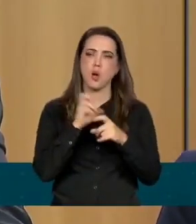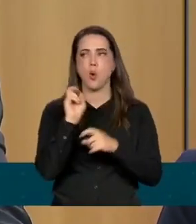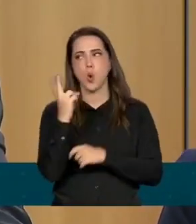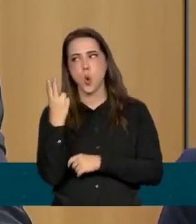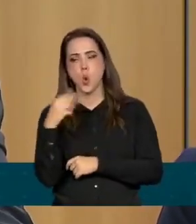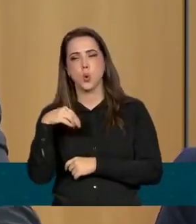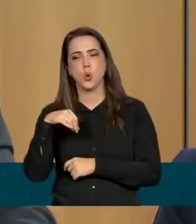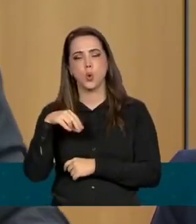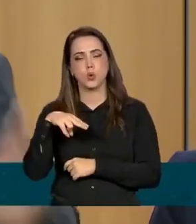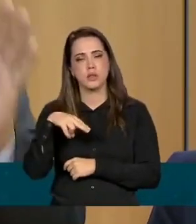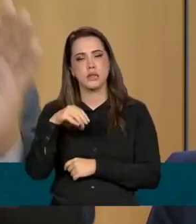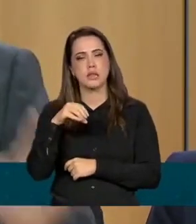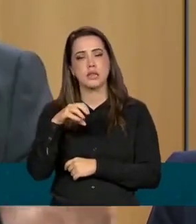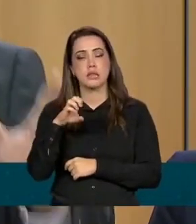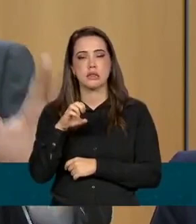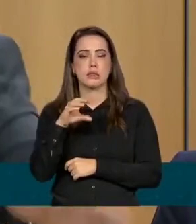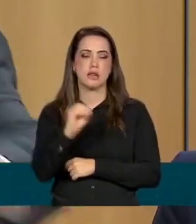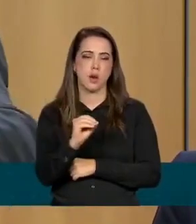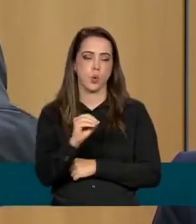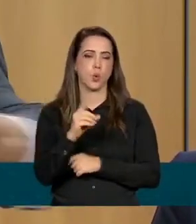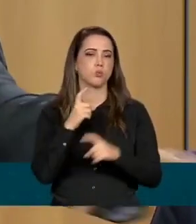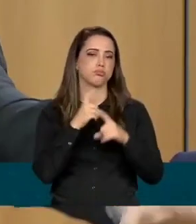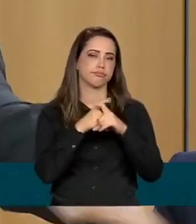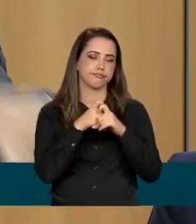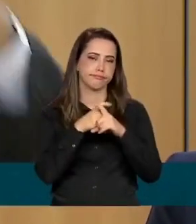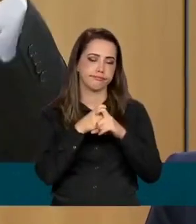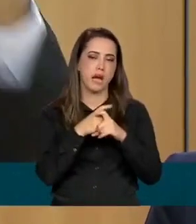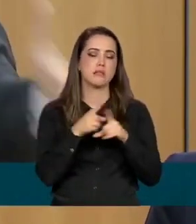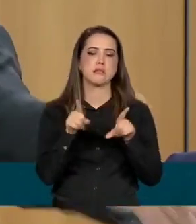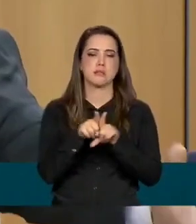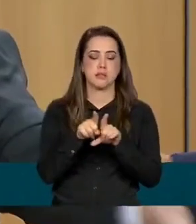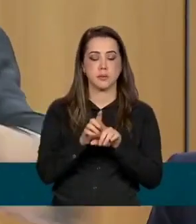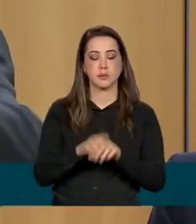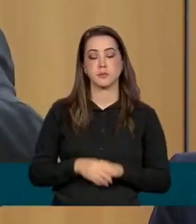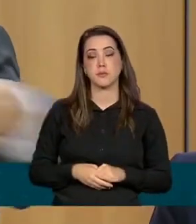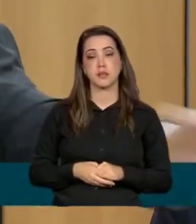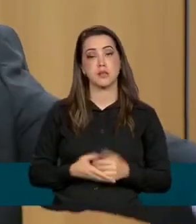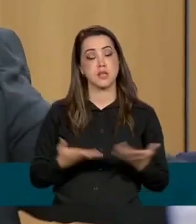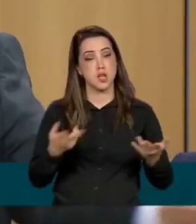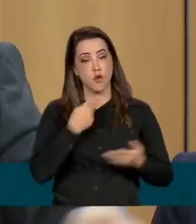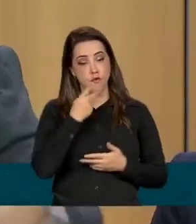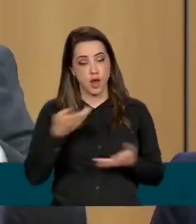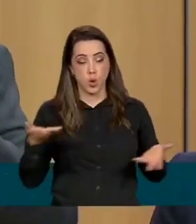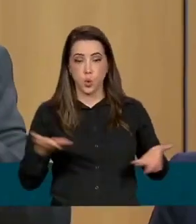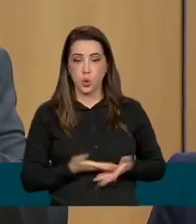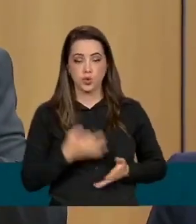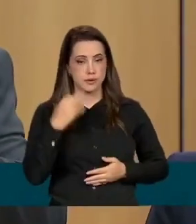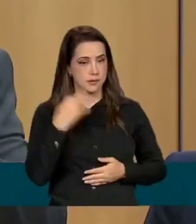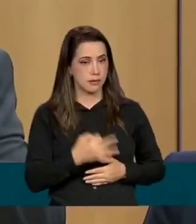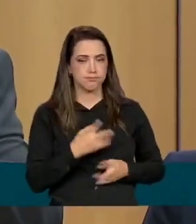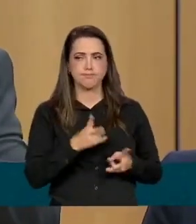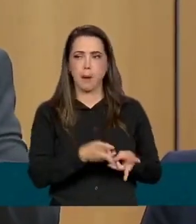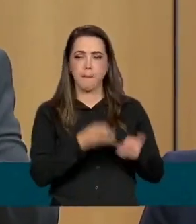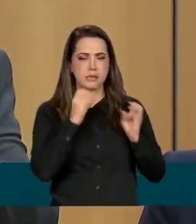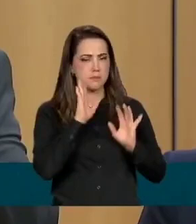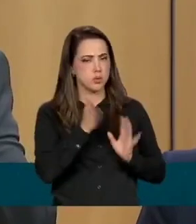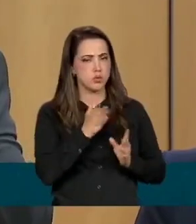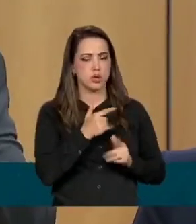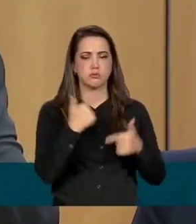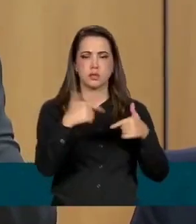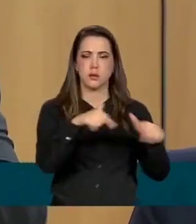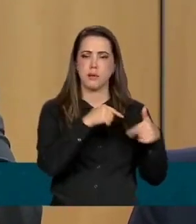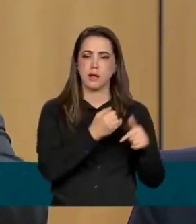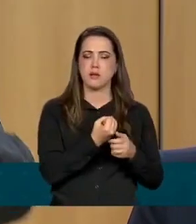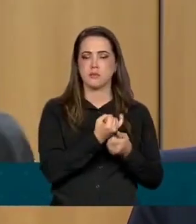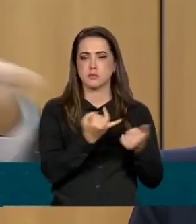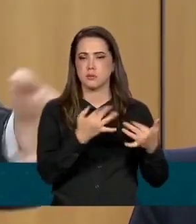outras organizações. Células nazistas e neonazistas, eu afirmo à senhora cabalmente que estão identificados em atuação,